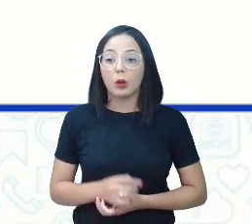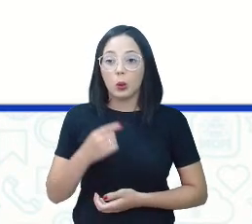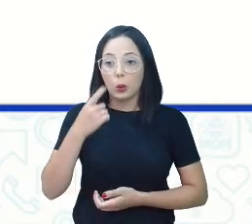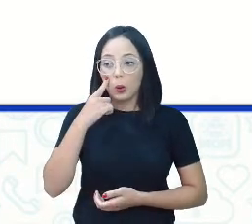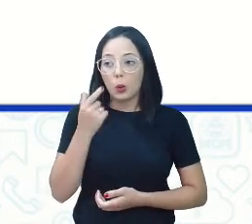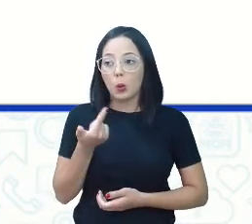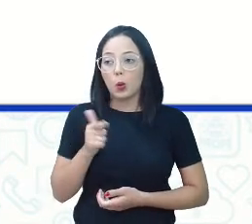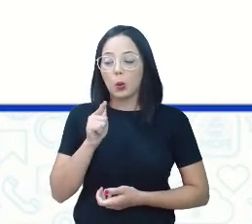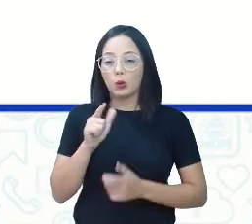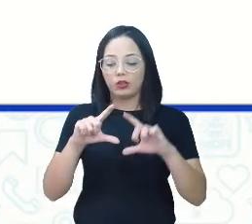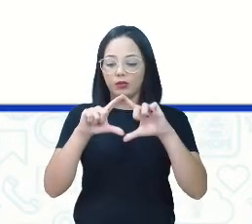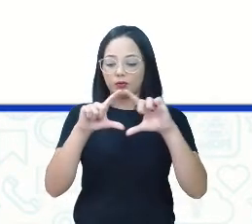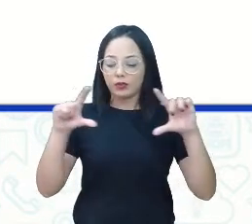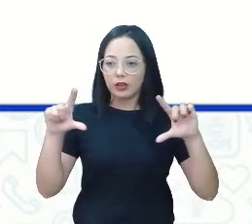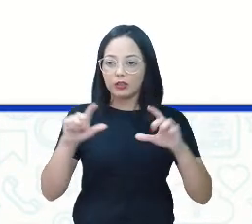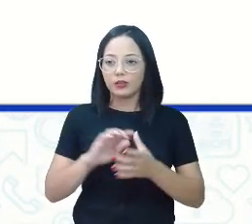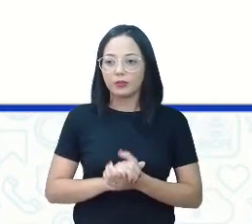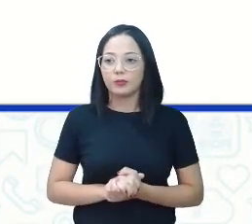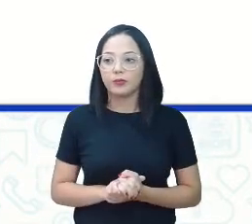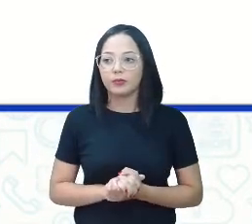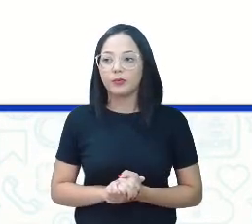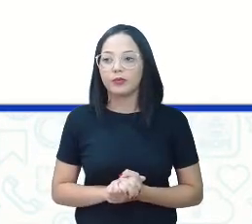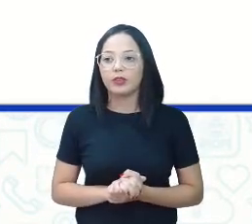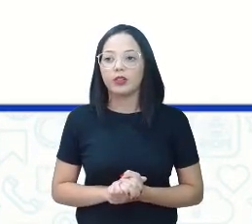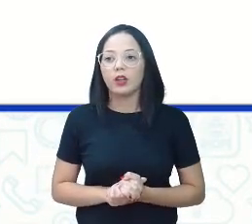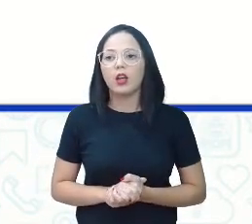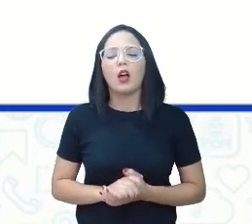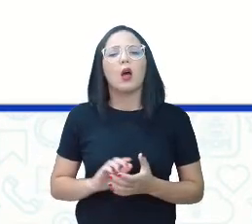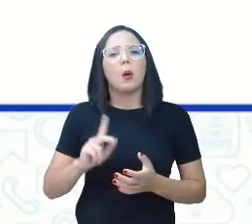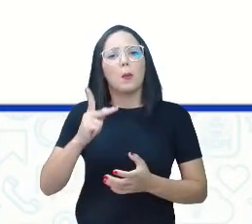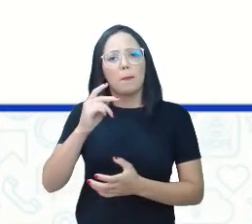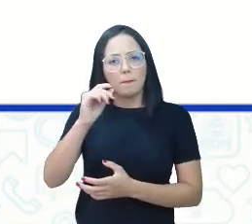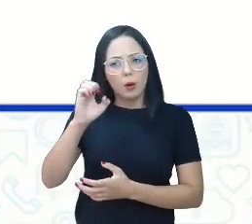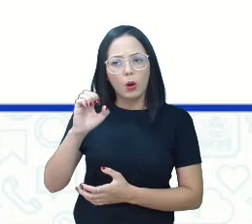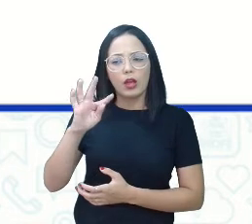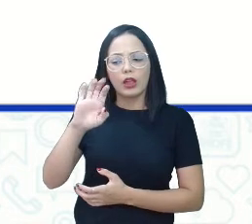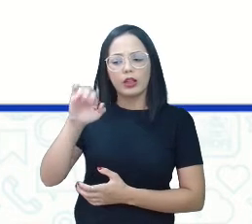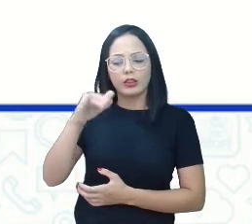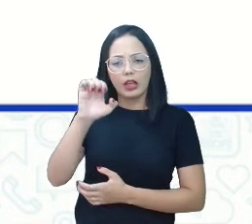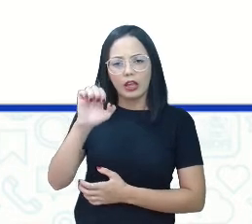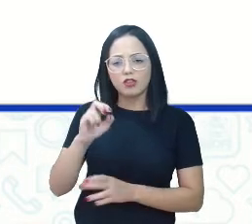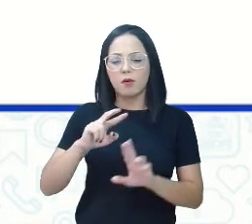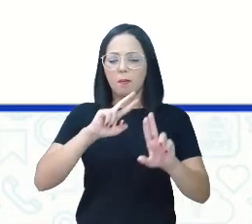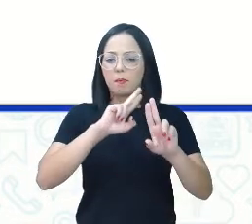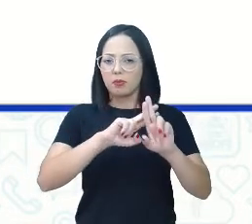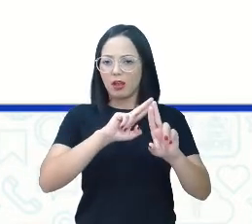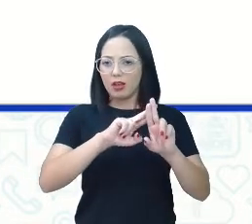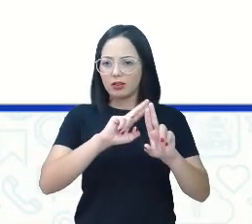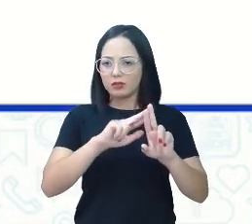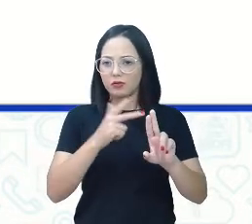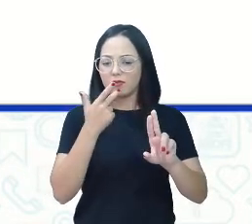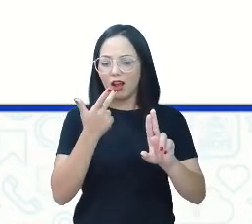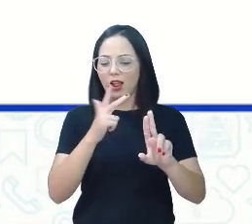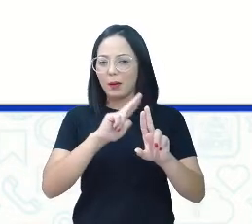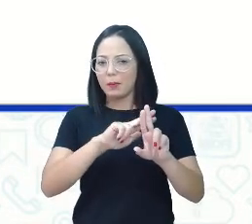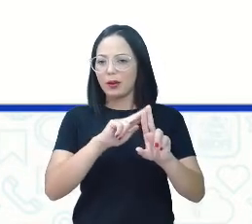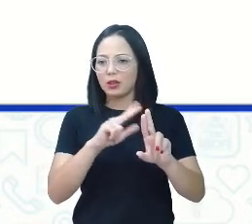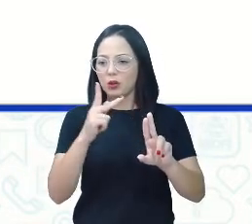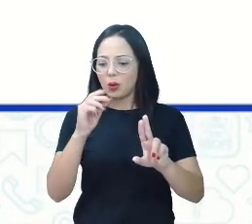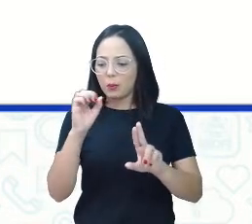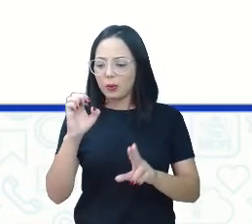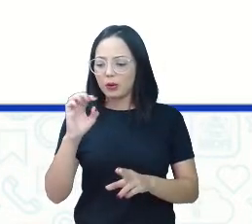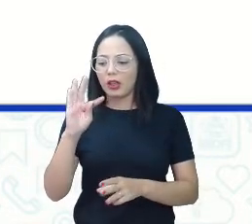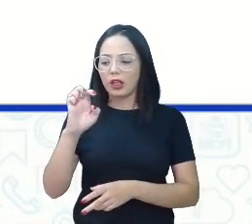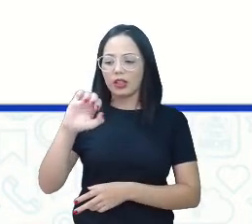Outra expressão, não é? Põe esteja preso. Né? Se você não quer sair, então fica aí preso, né? Põe